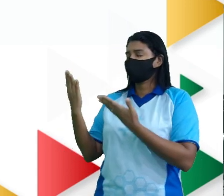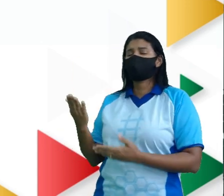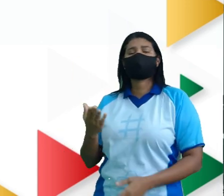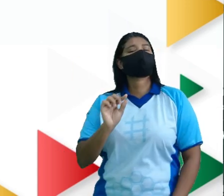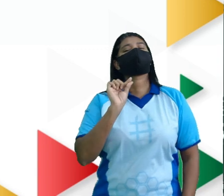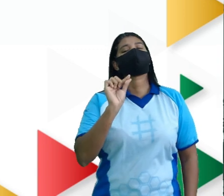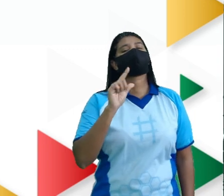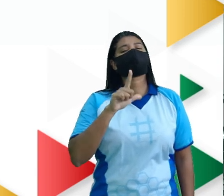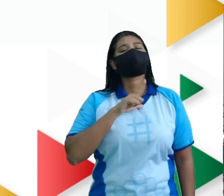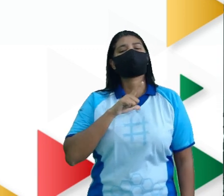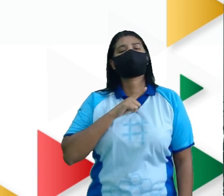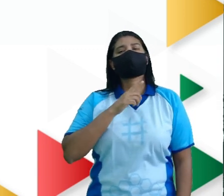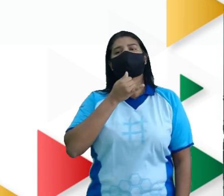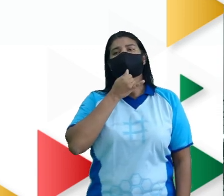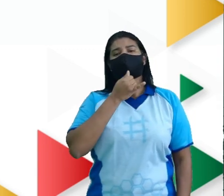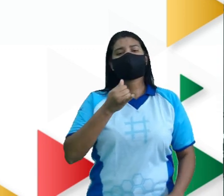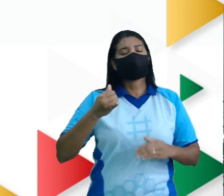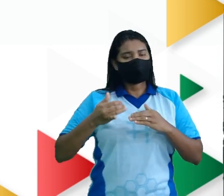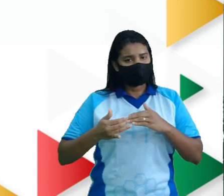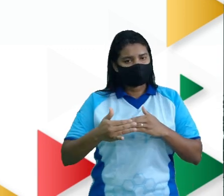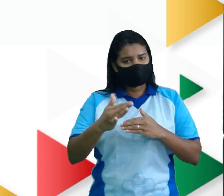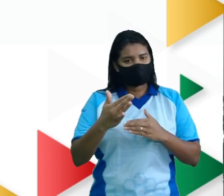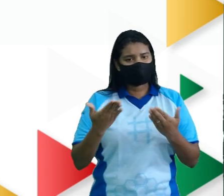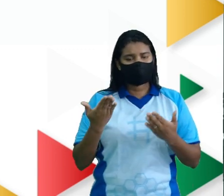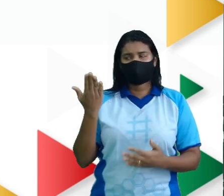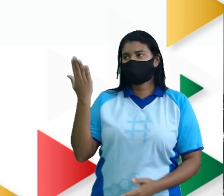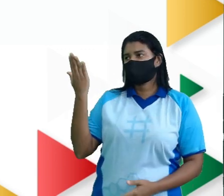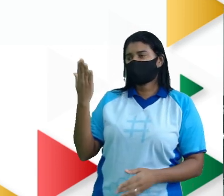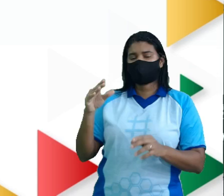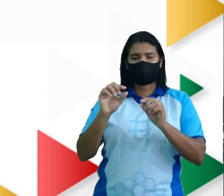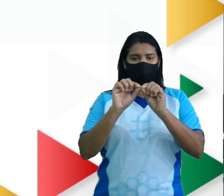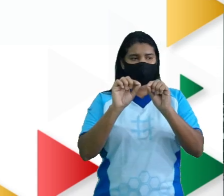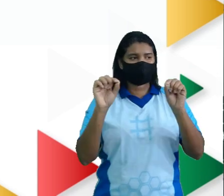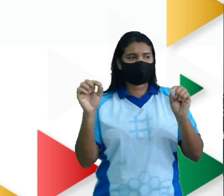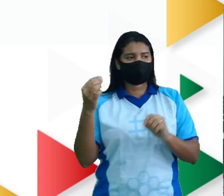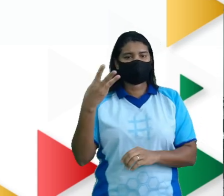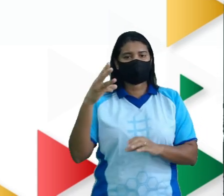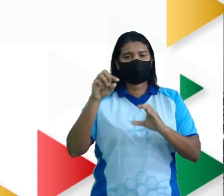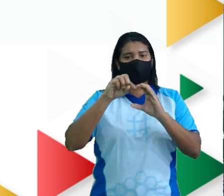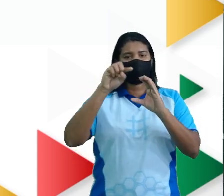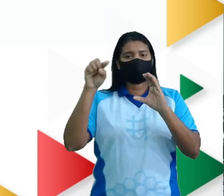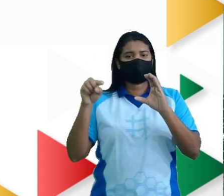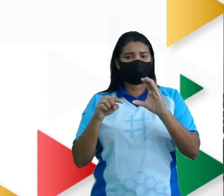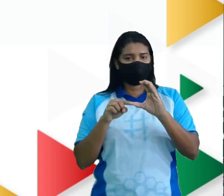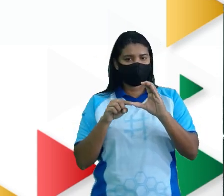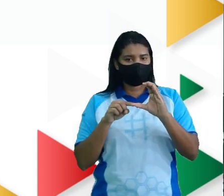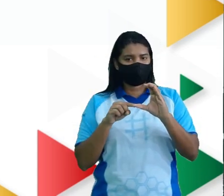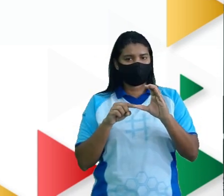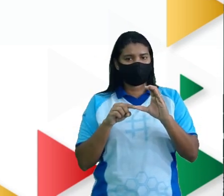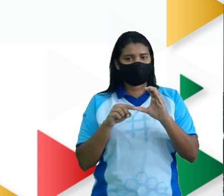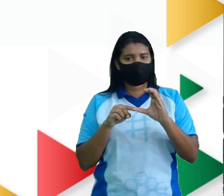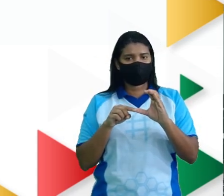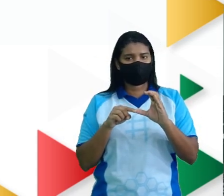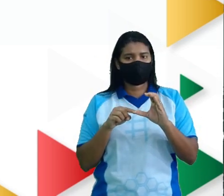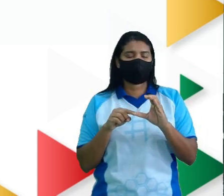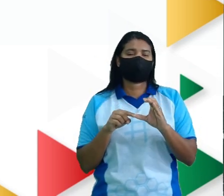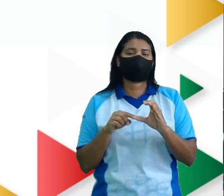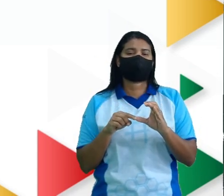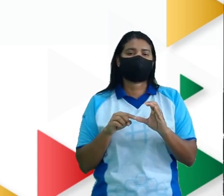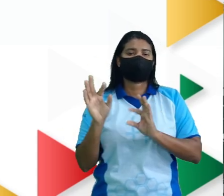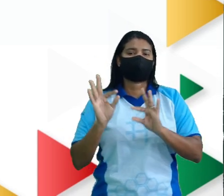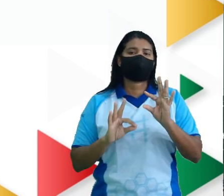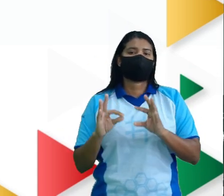vou... a partir desse ponto aí, das 3 circunferências. eu vou ter obrigatoriamente, se elas